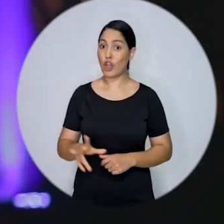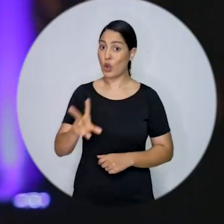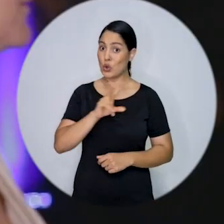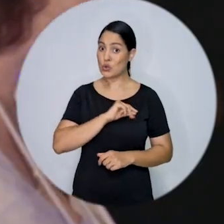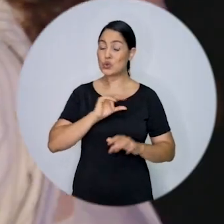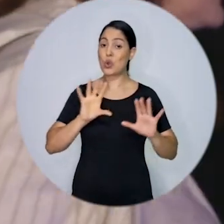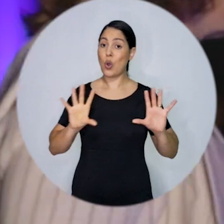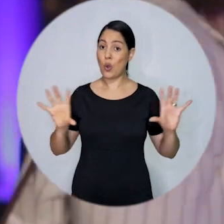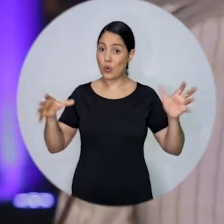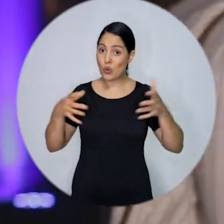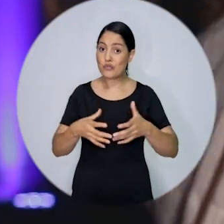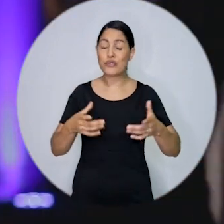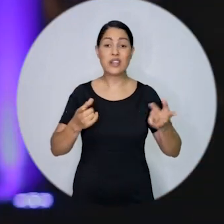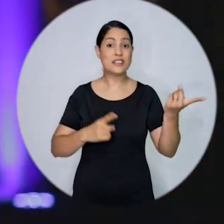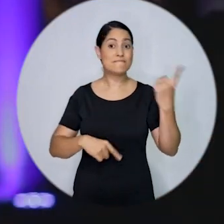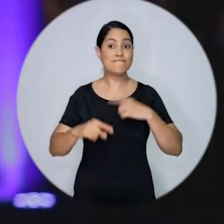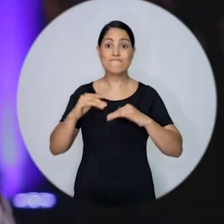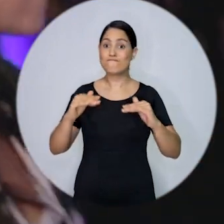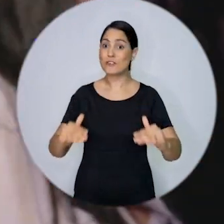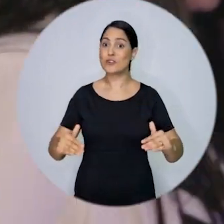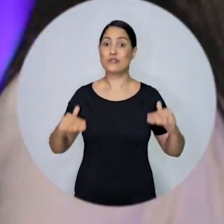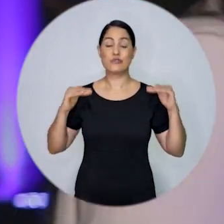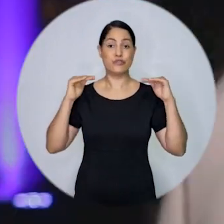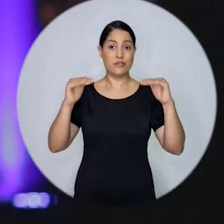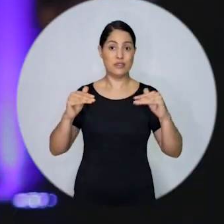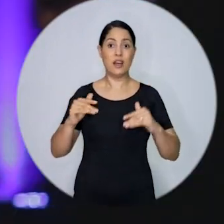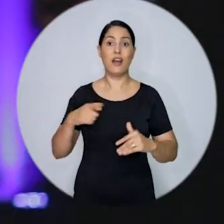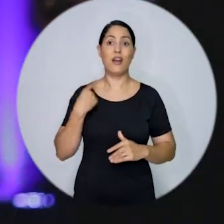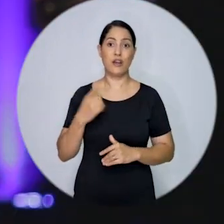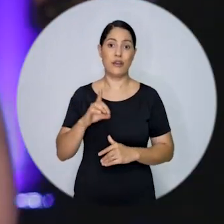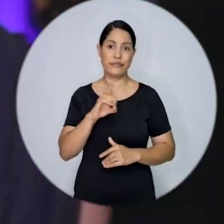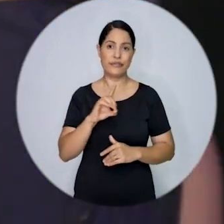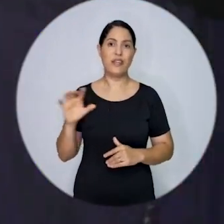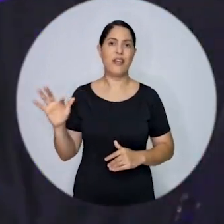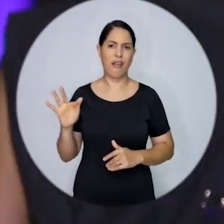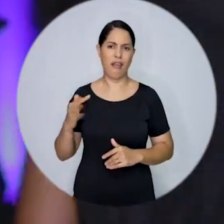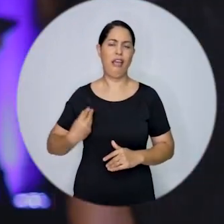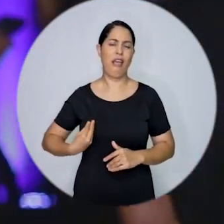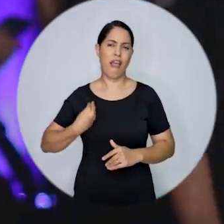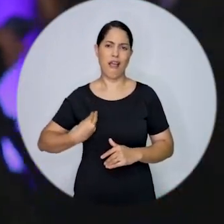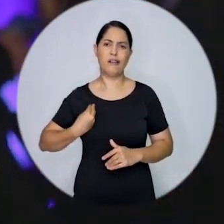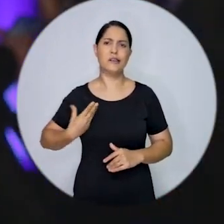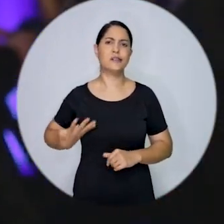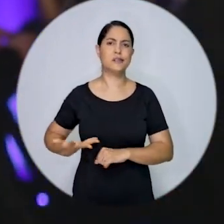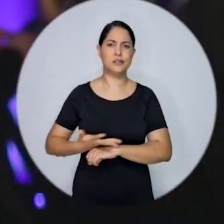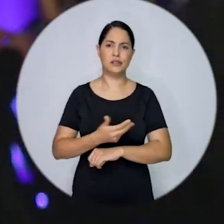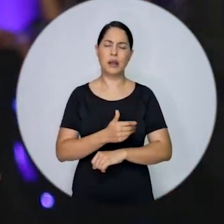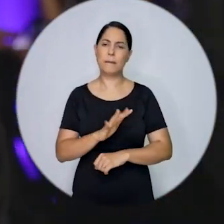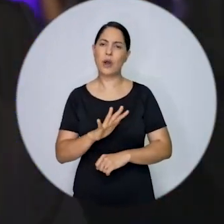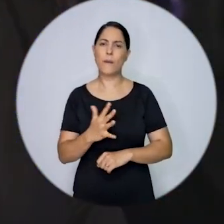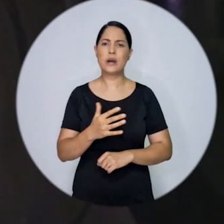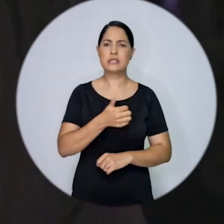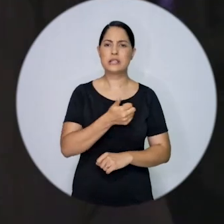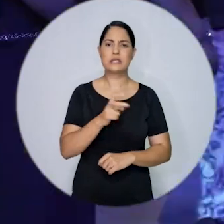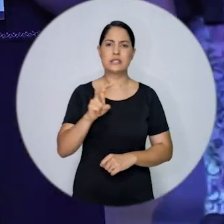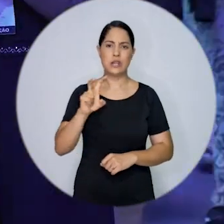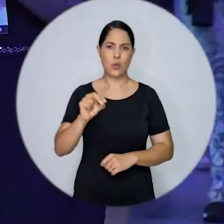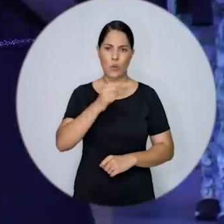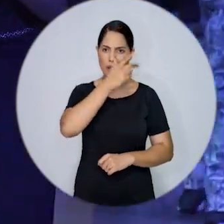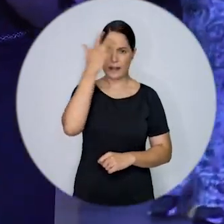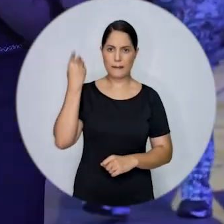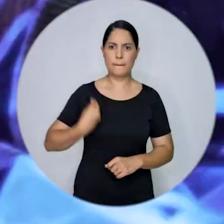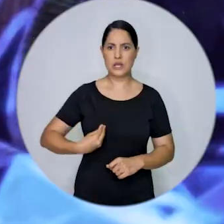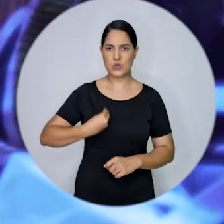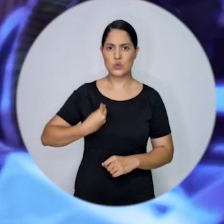foi sucesso total, a DF se orgulha muito de ter participado, trouxemos uma caravana de mais ou menos 150 pessoas que participaram desse evento,